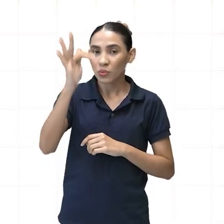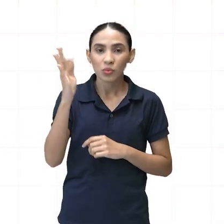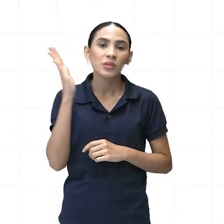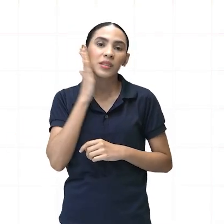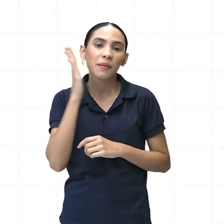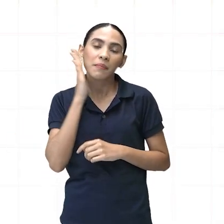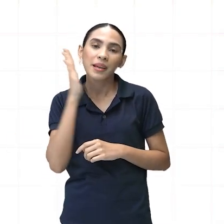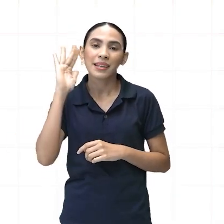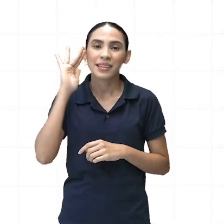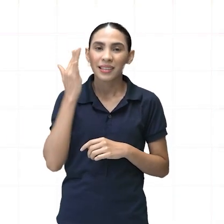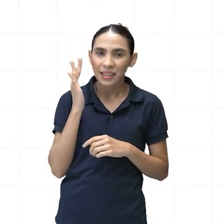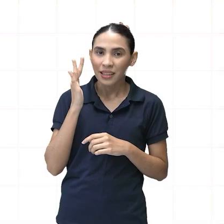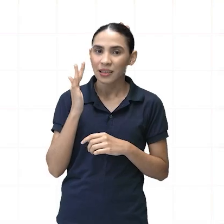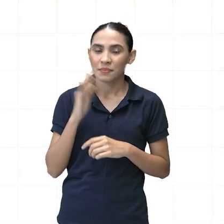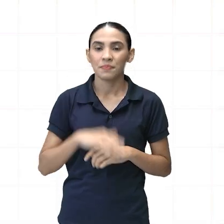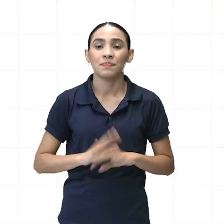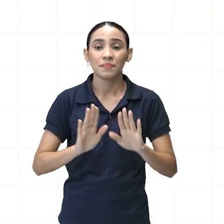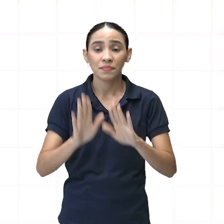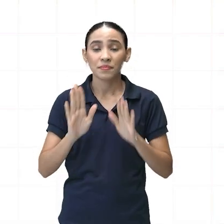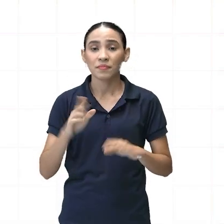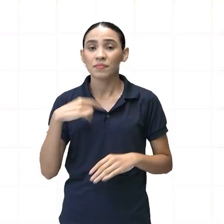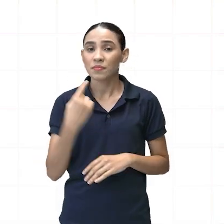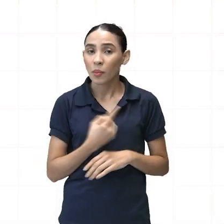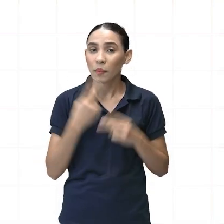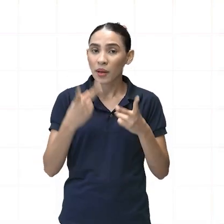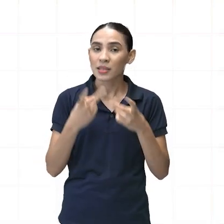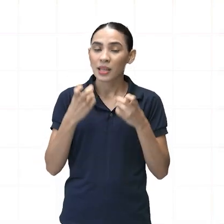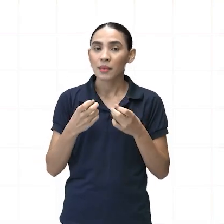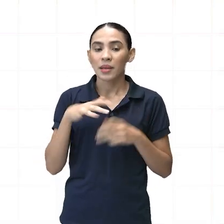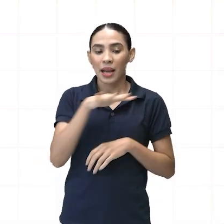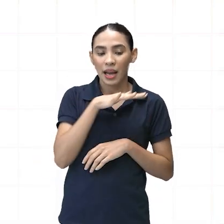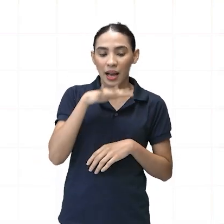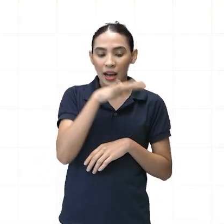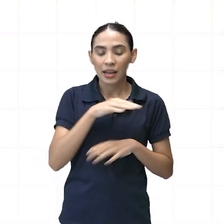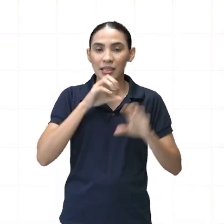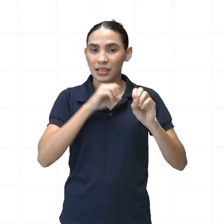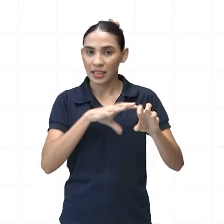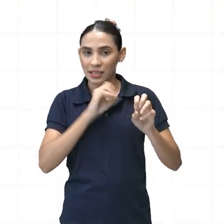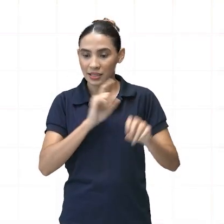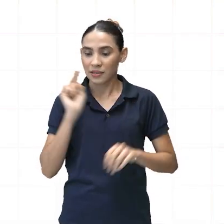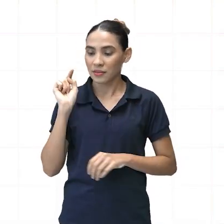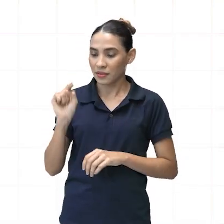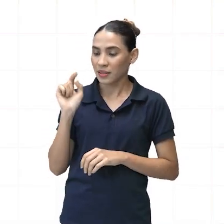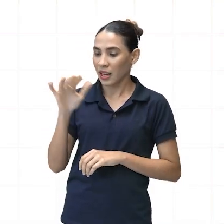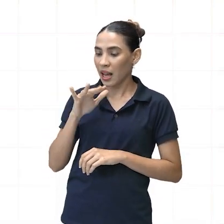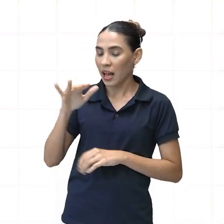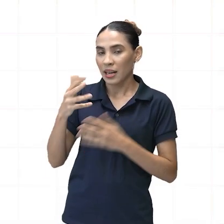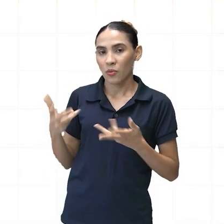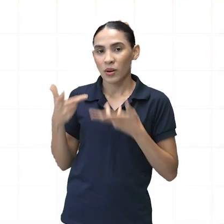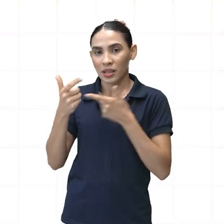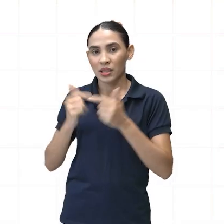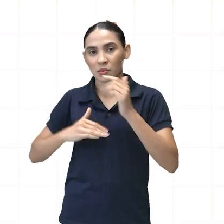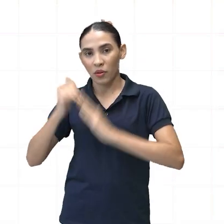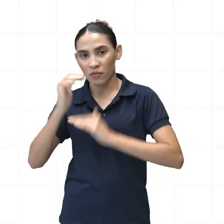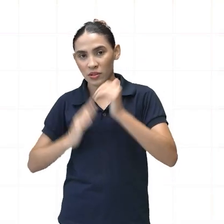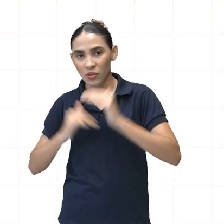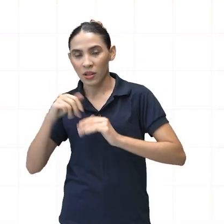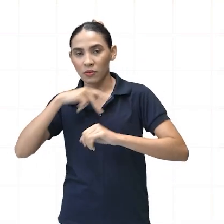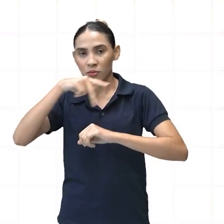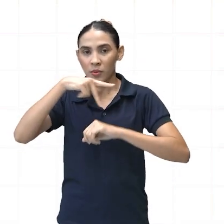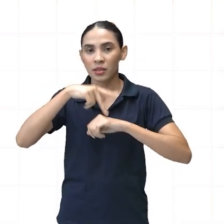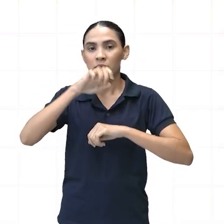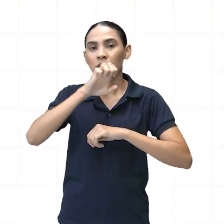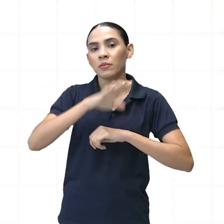né, que já está bem ali. Então, a gente observa que tanto a parte de educação quanto a qualificação desses